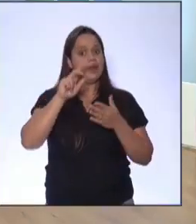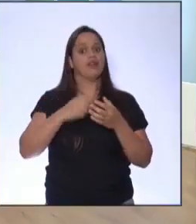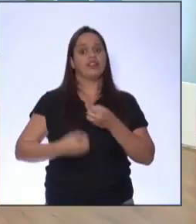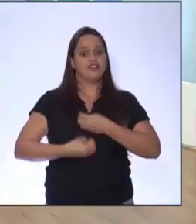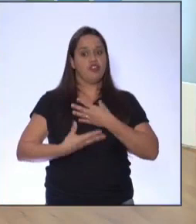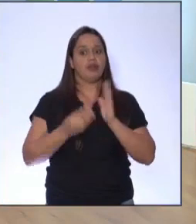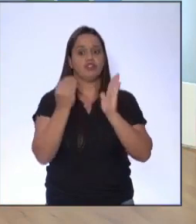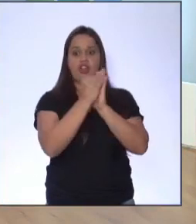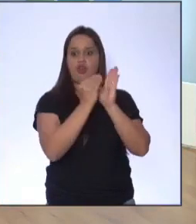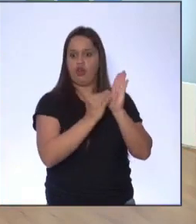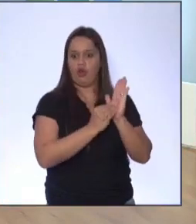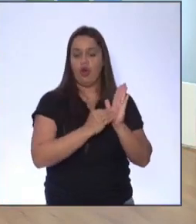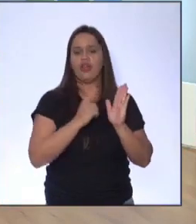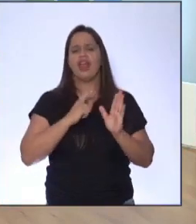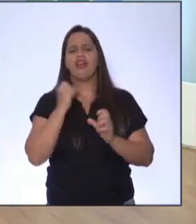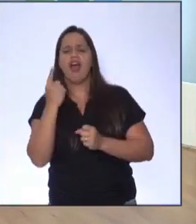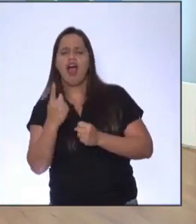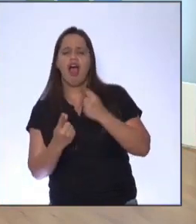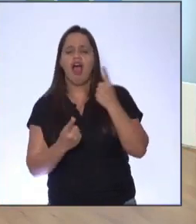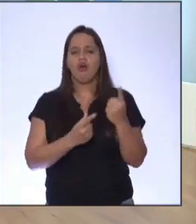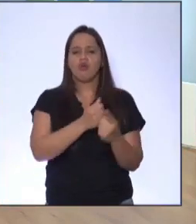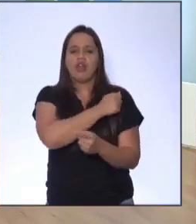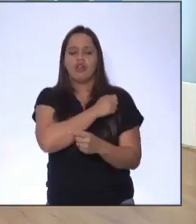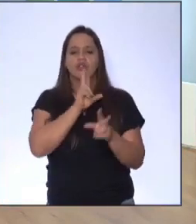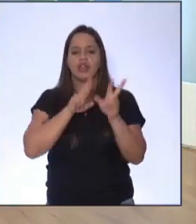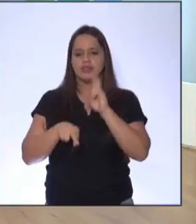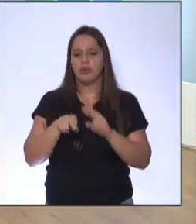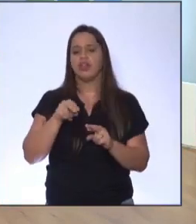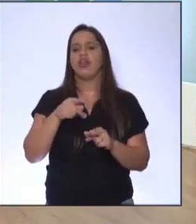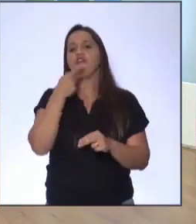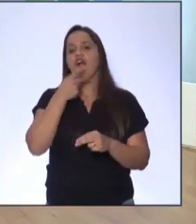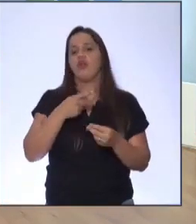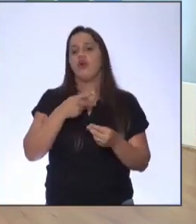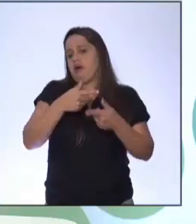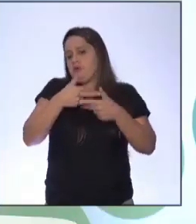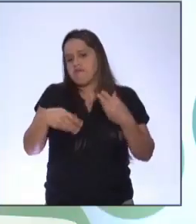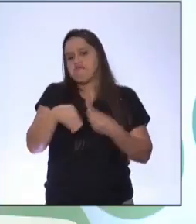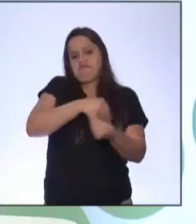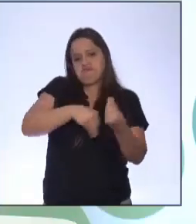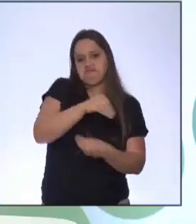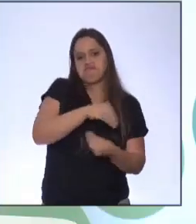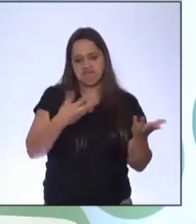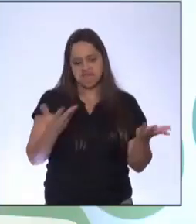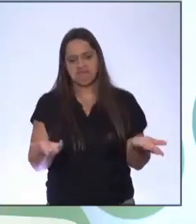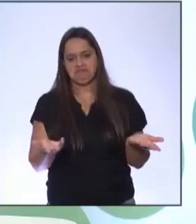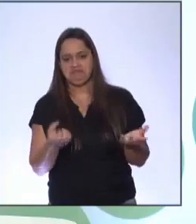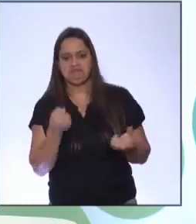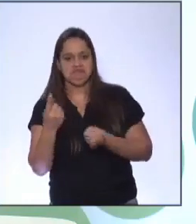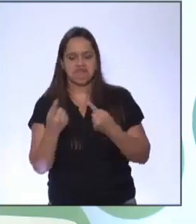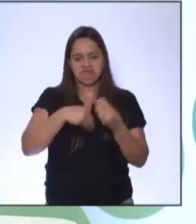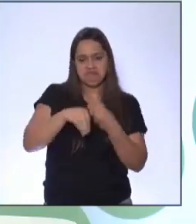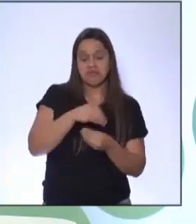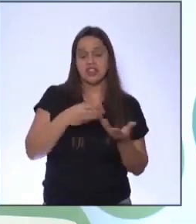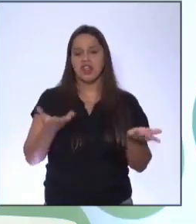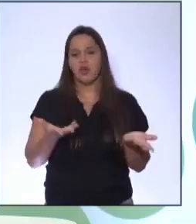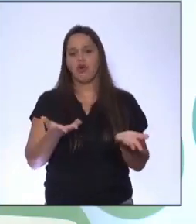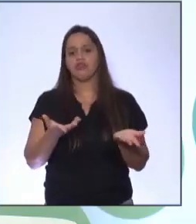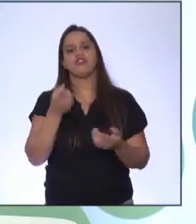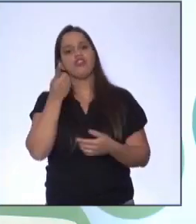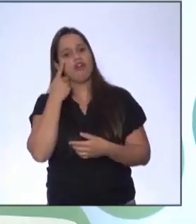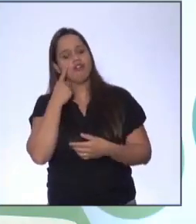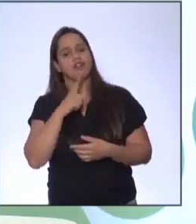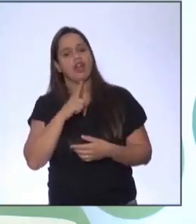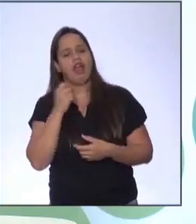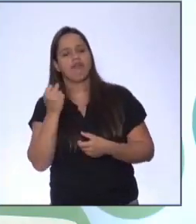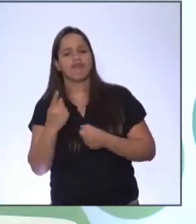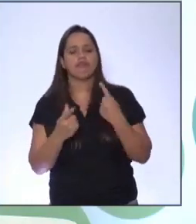falavam que era misturar algumas coisas, né, coisas misturadas. Então, vocês estão vendo que pode ser. Alguns alunos